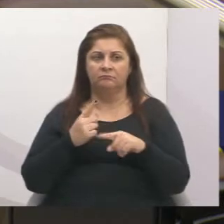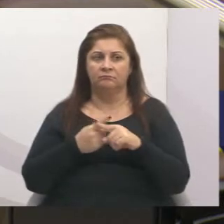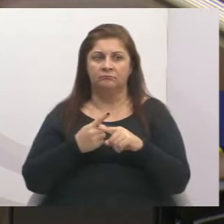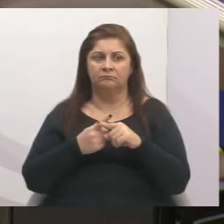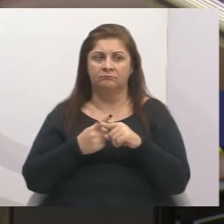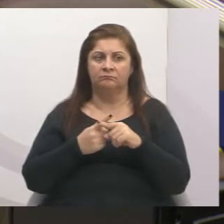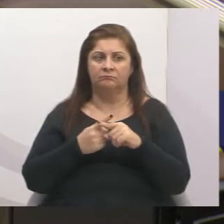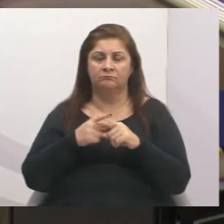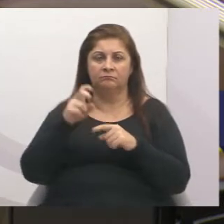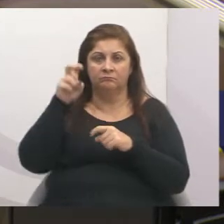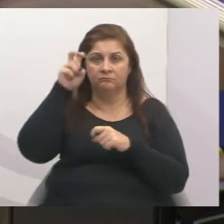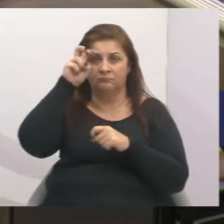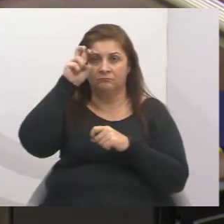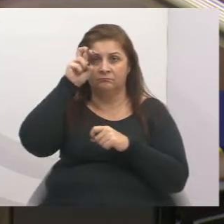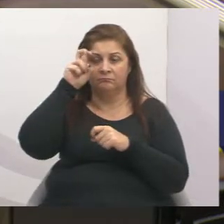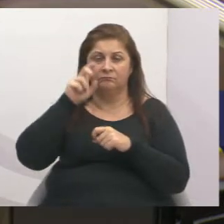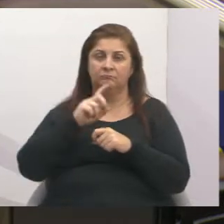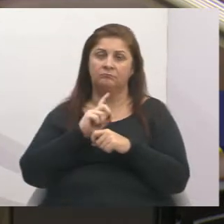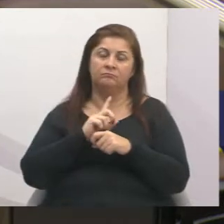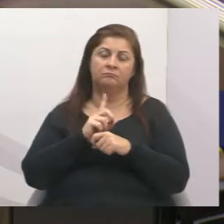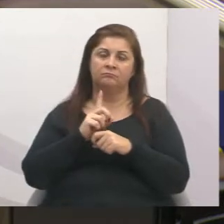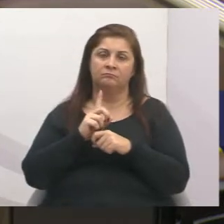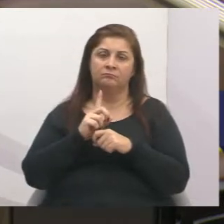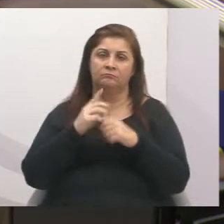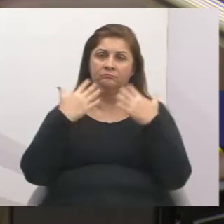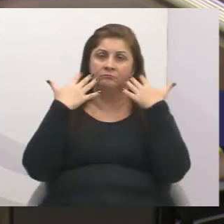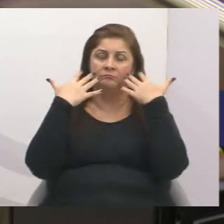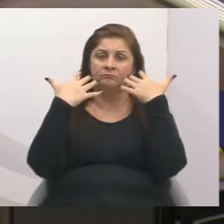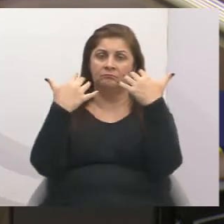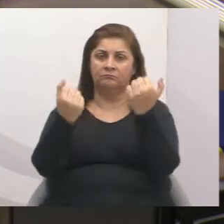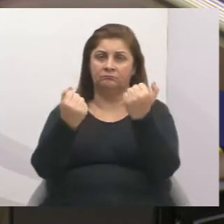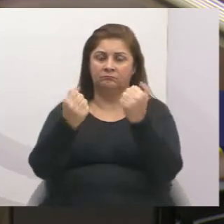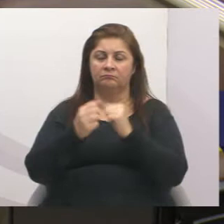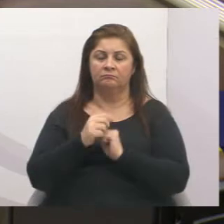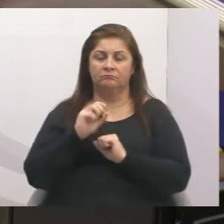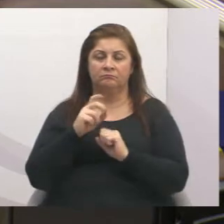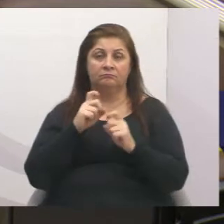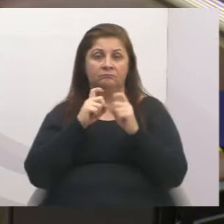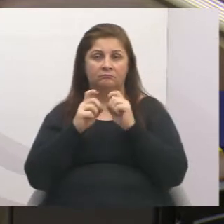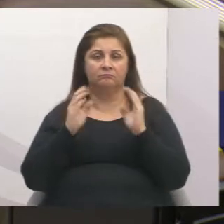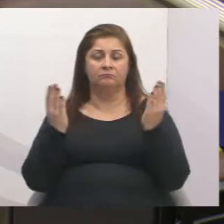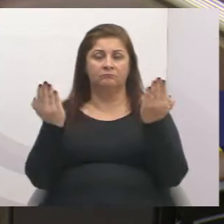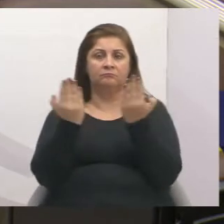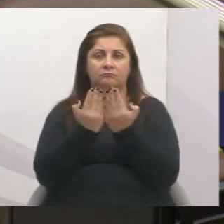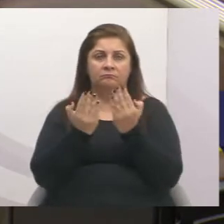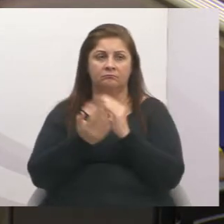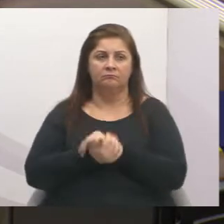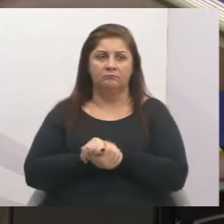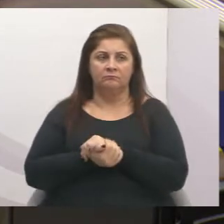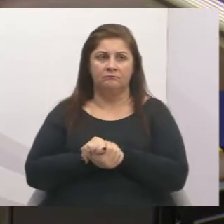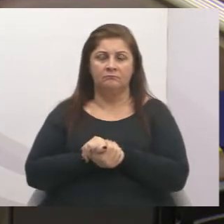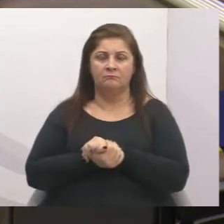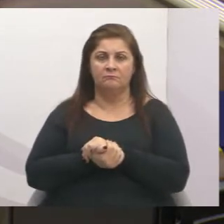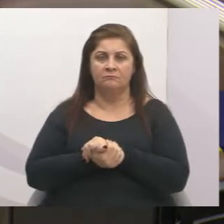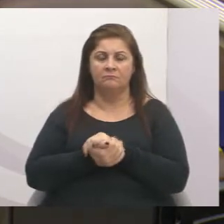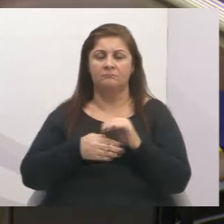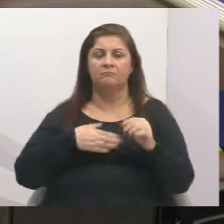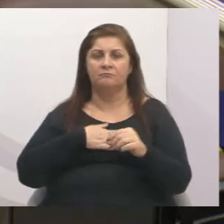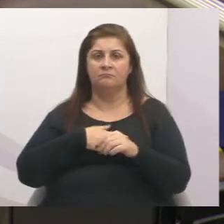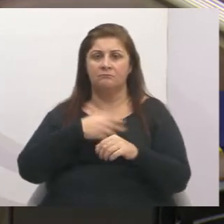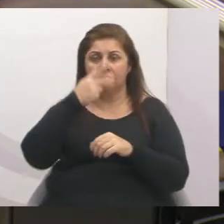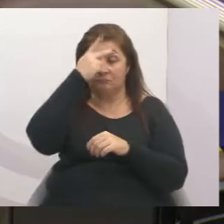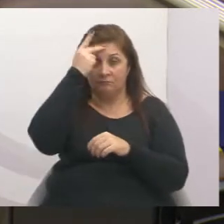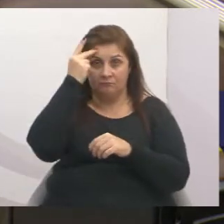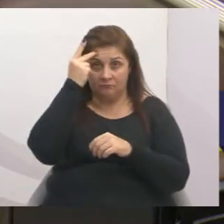não foi uma audiência pública, e a gente gostaria de que aqueles que estão nos